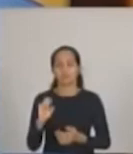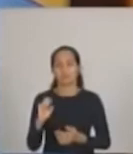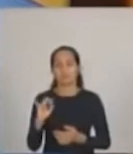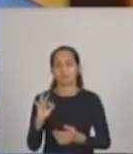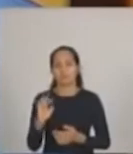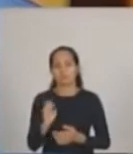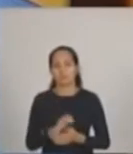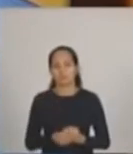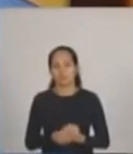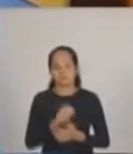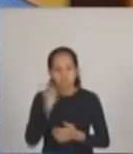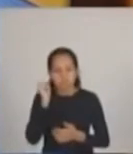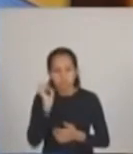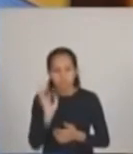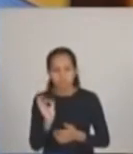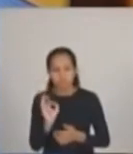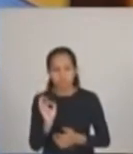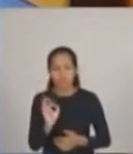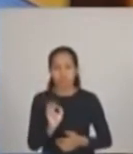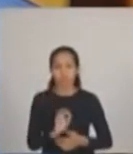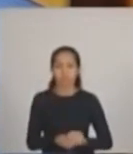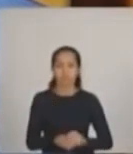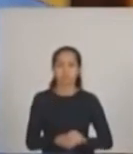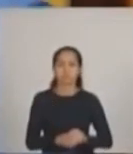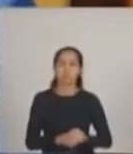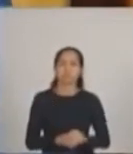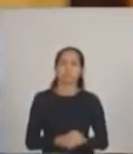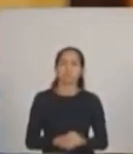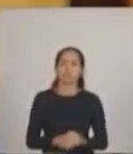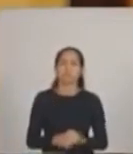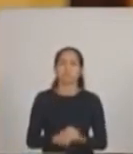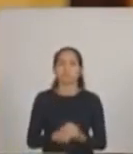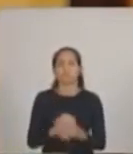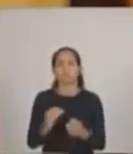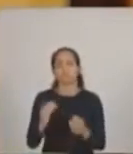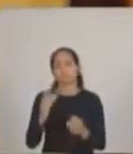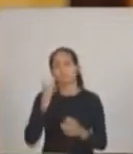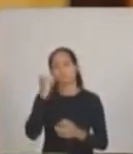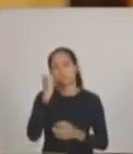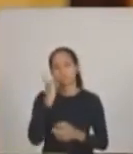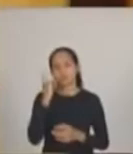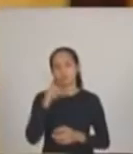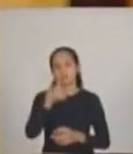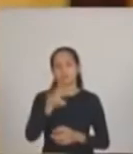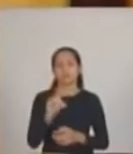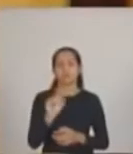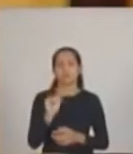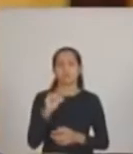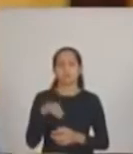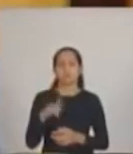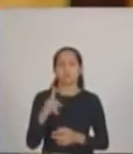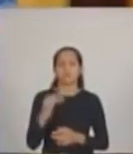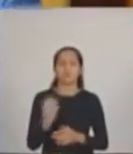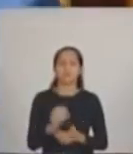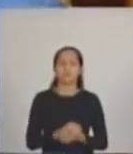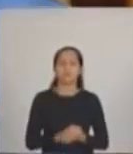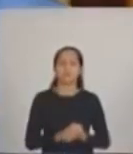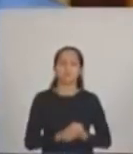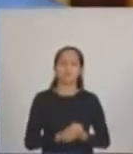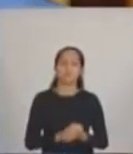Vou passar então ao suplente, deputado Alexandre Jambim. Com relator.